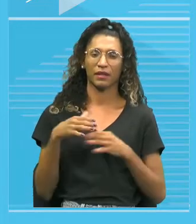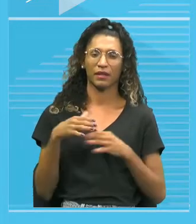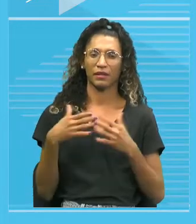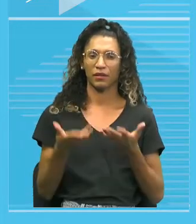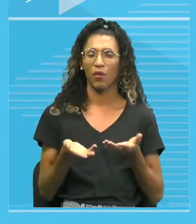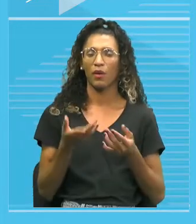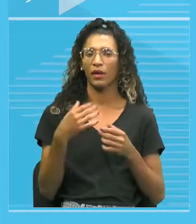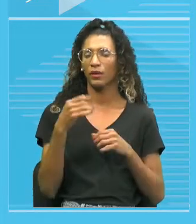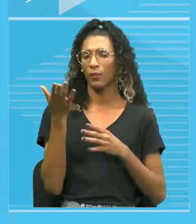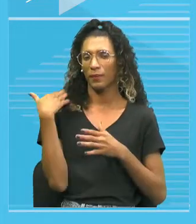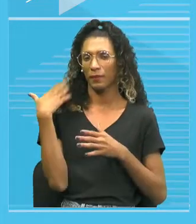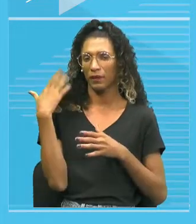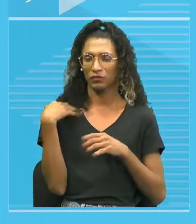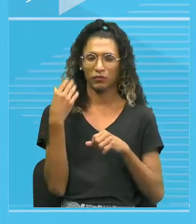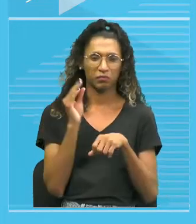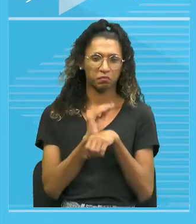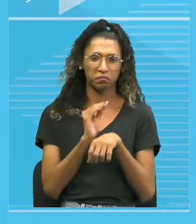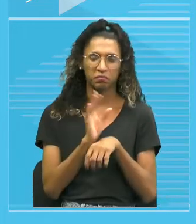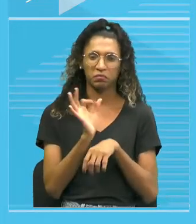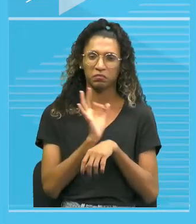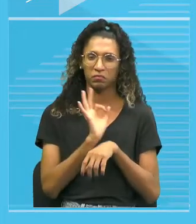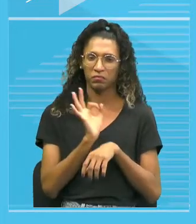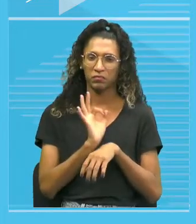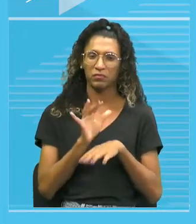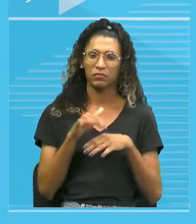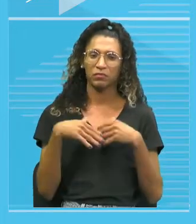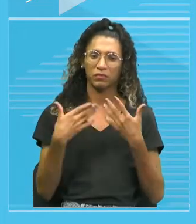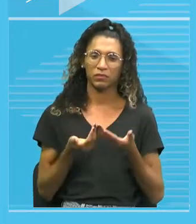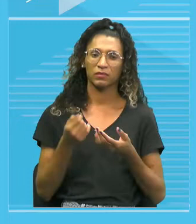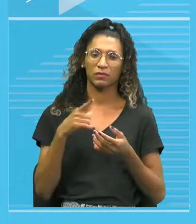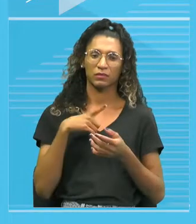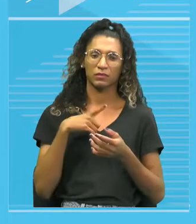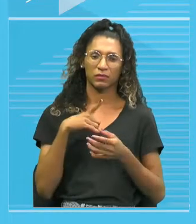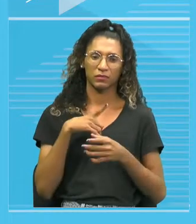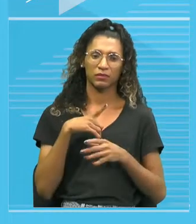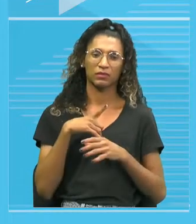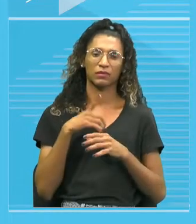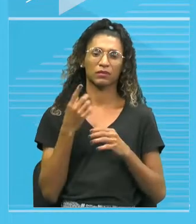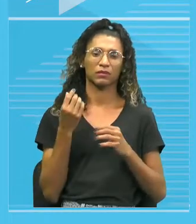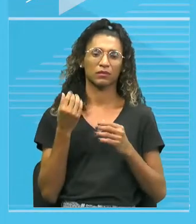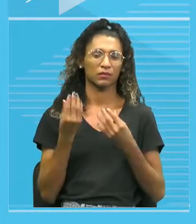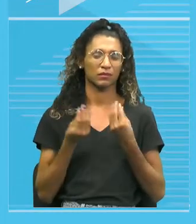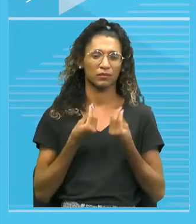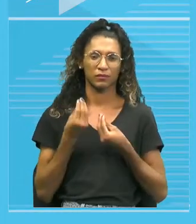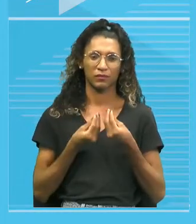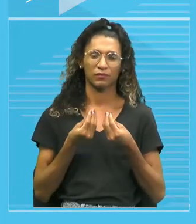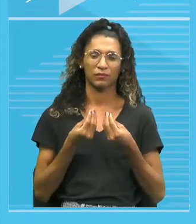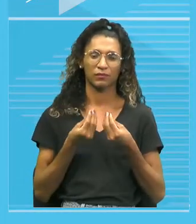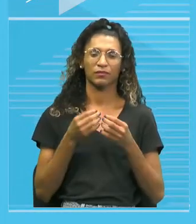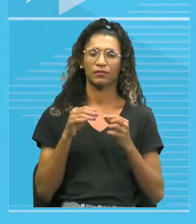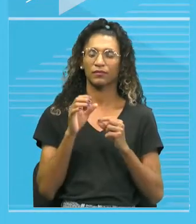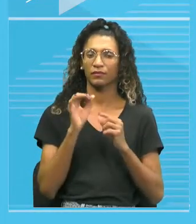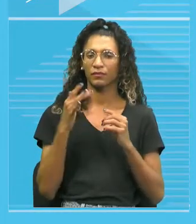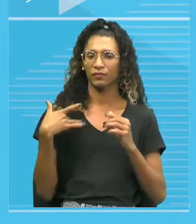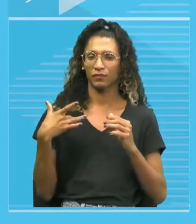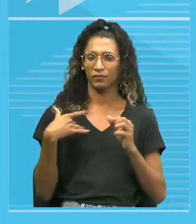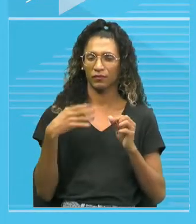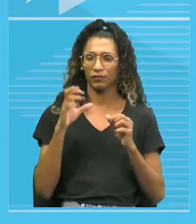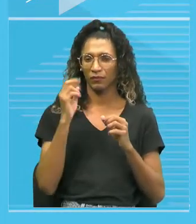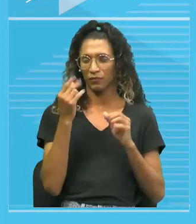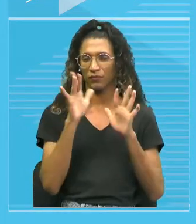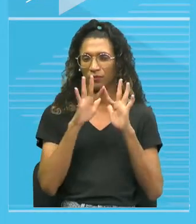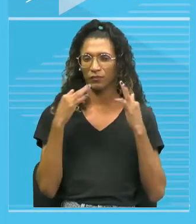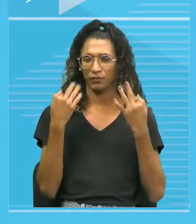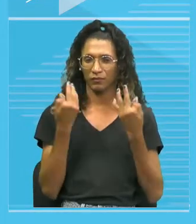pelo serviço de saúde, da atenção básica de saúde, né? Ou da família, e